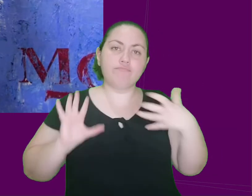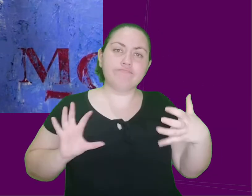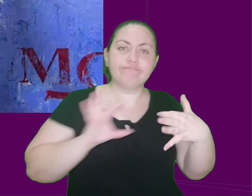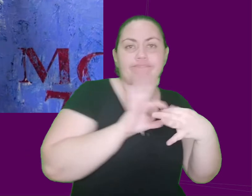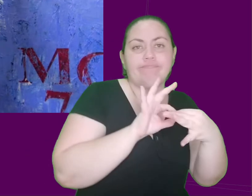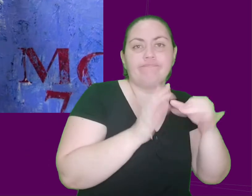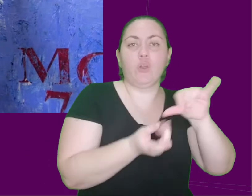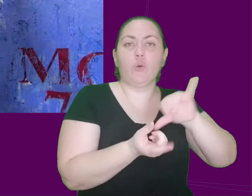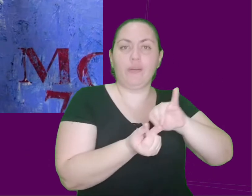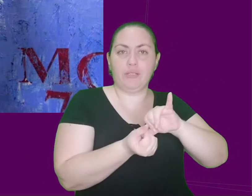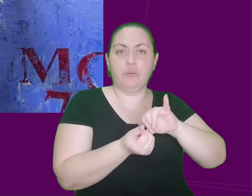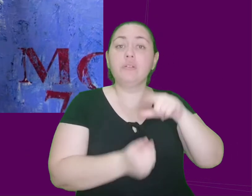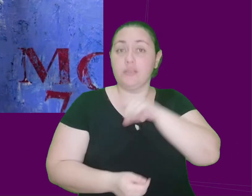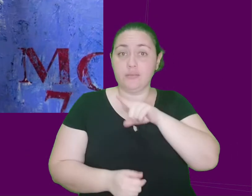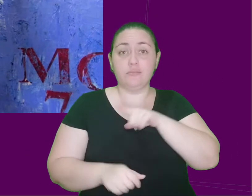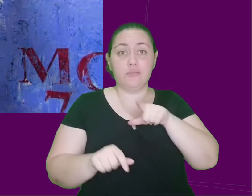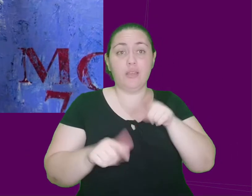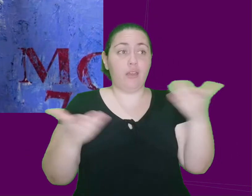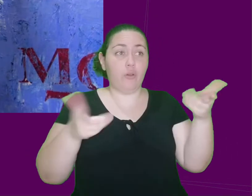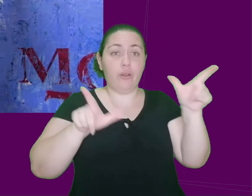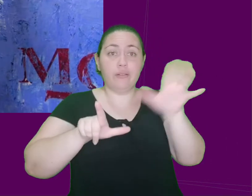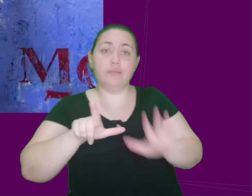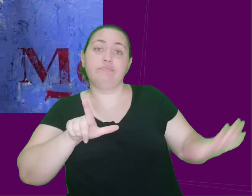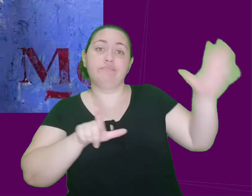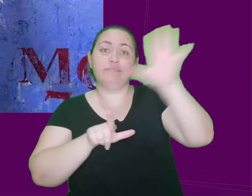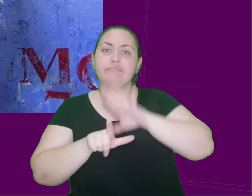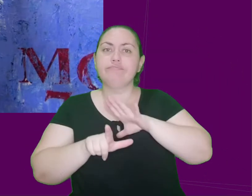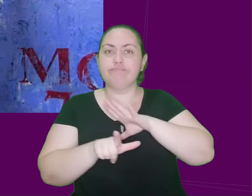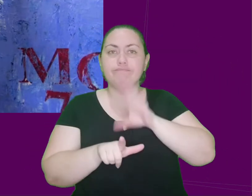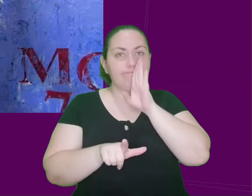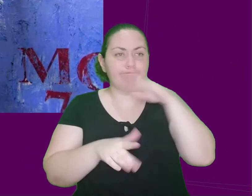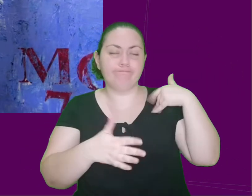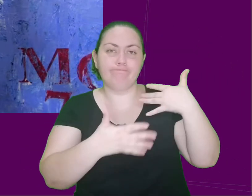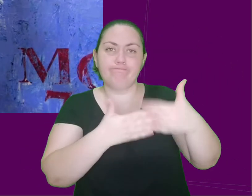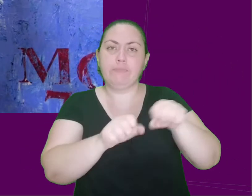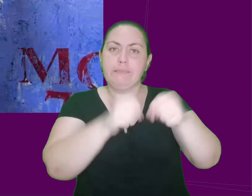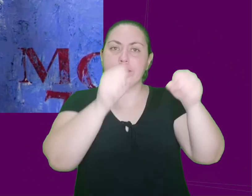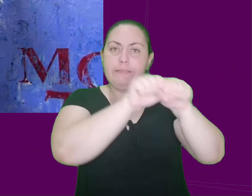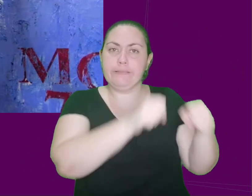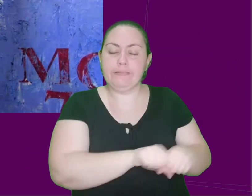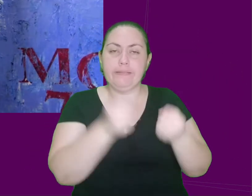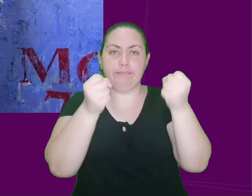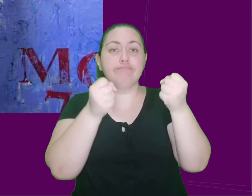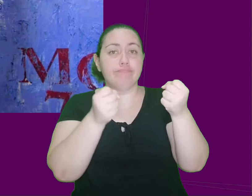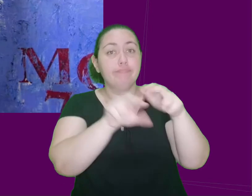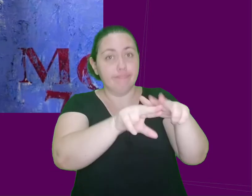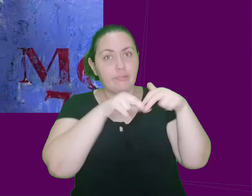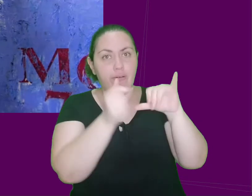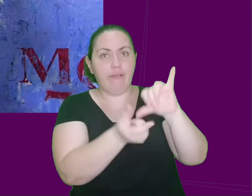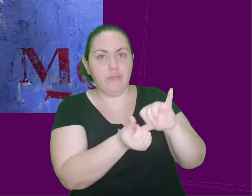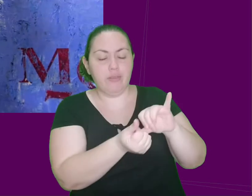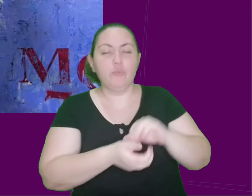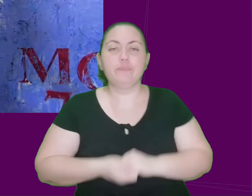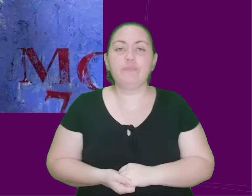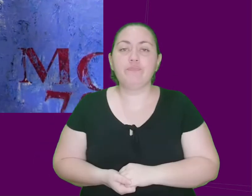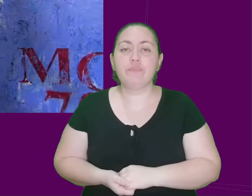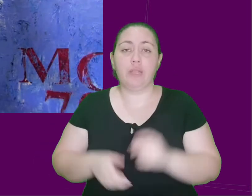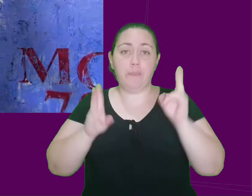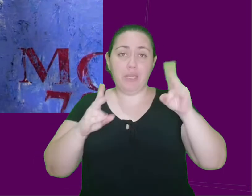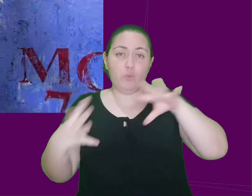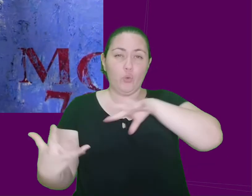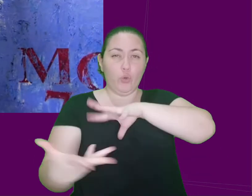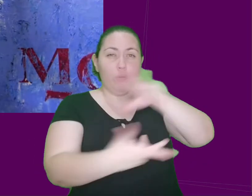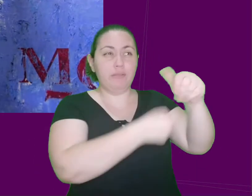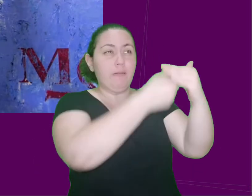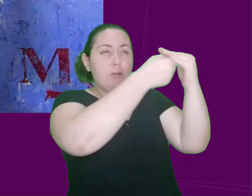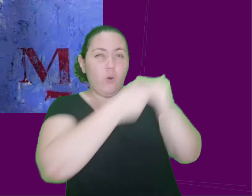quadro estabelecido e irremediável da devastação silenciosa que é gerada pelo capital. Nesse universo opressivo